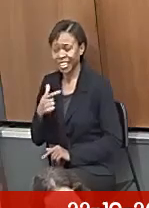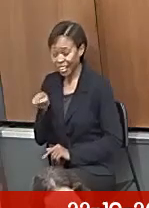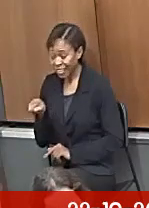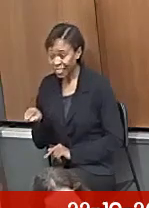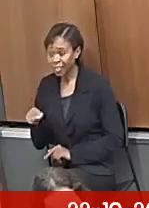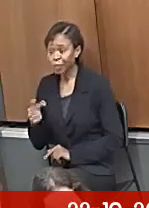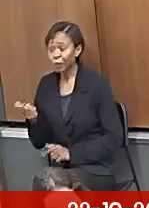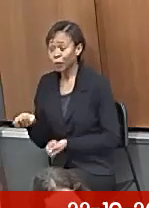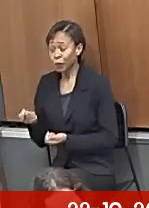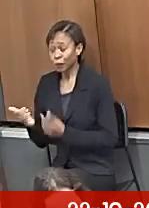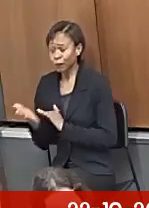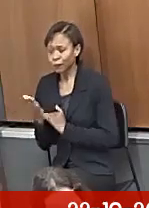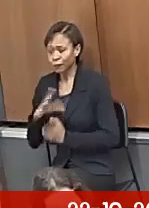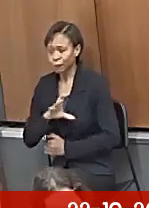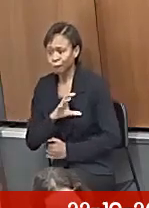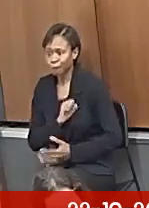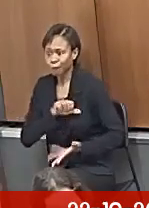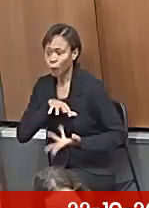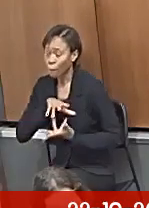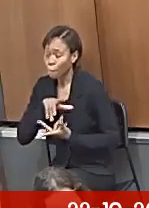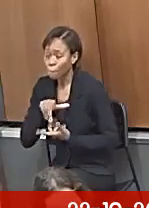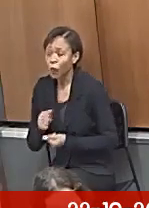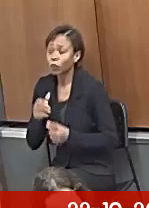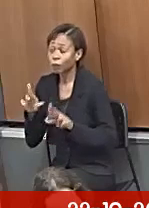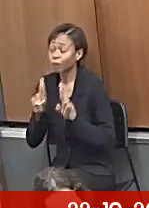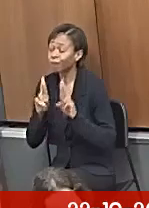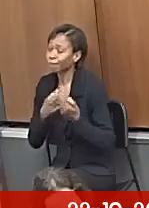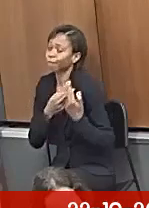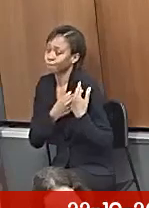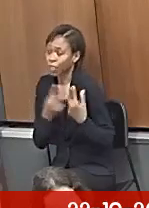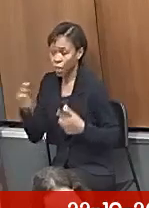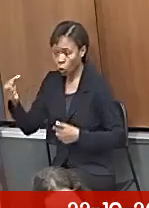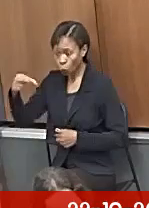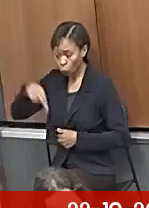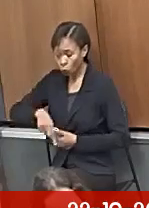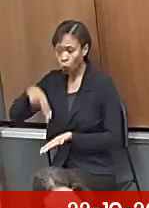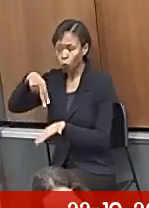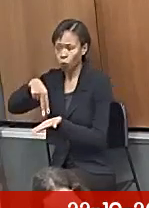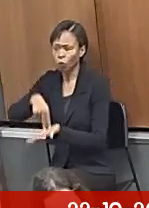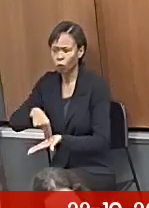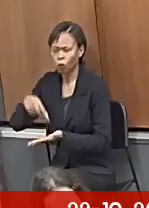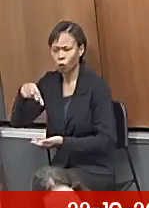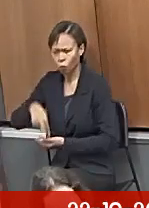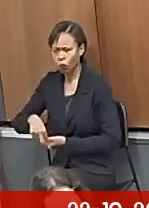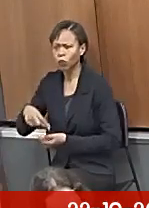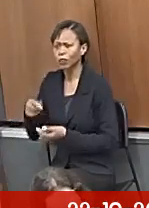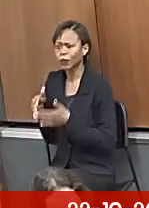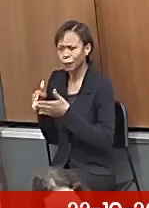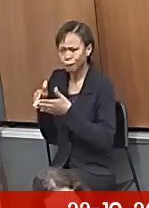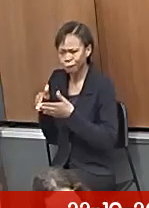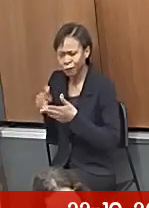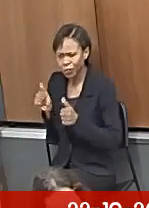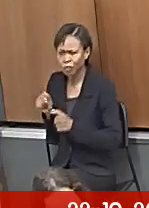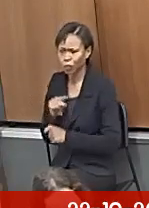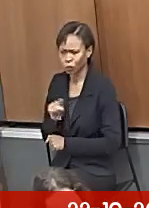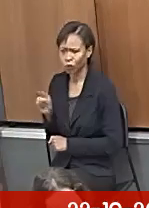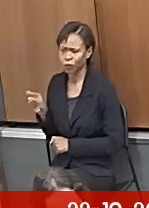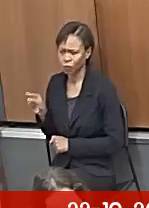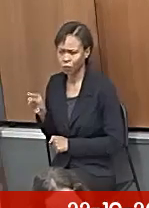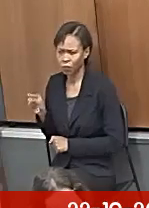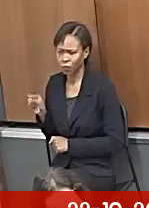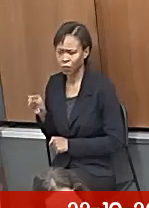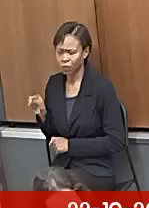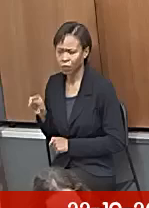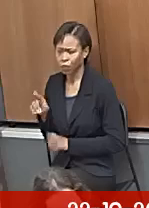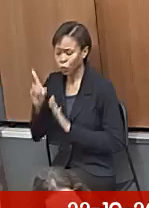assumir a responsabilidade por ele e o bastante para estar aqui hoje, diante dos senhores, solicitando o que deveria ser óbvio, o